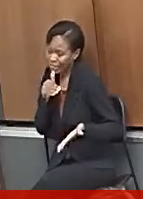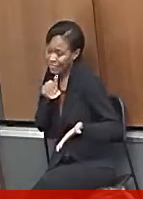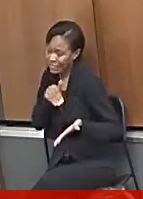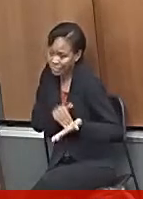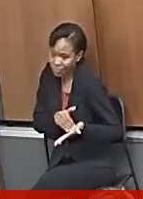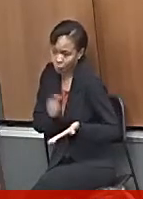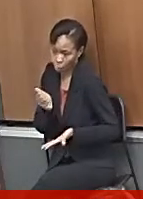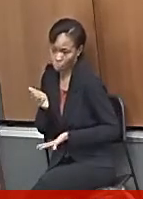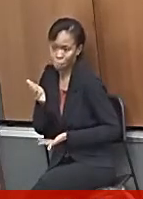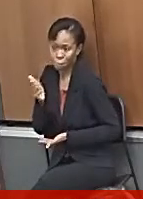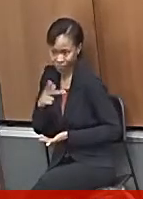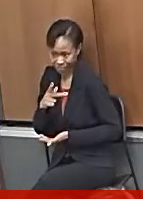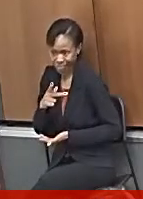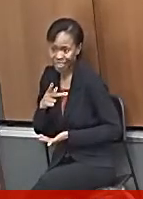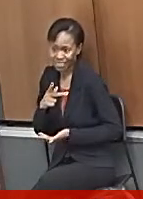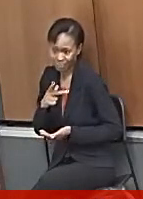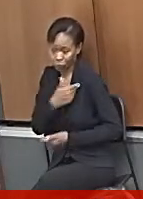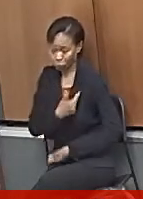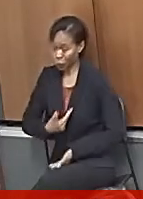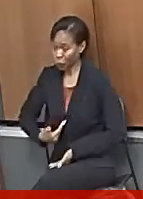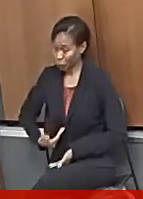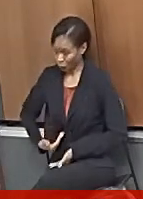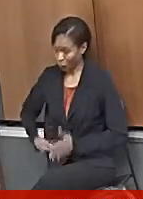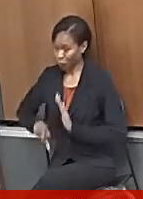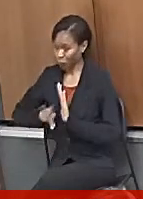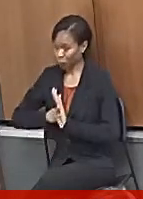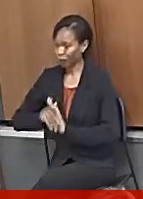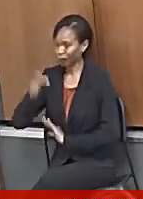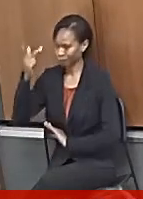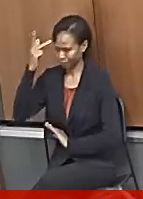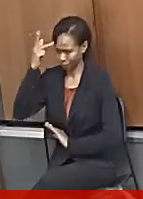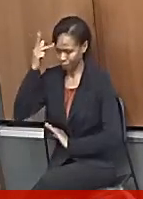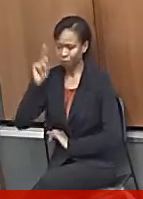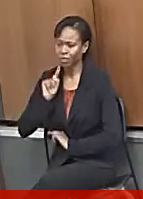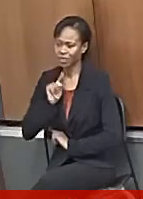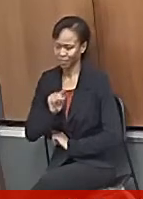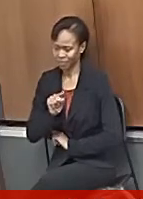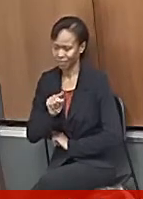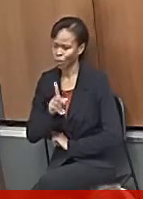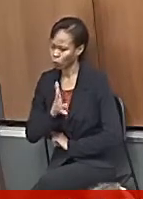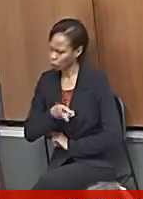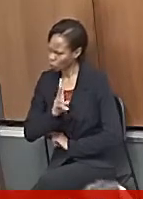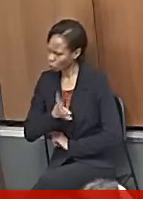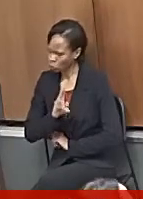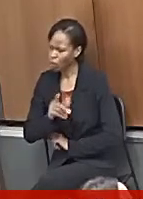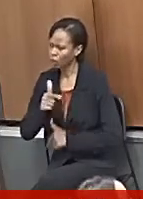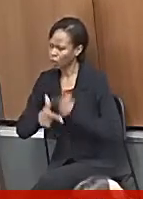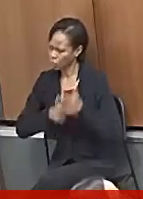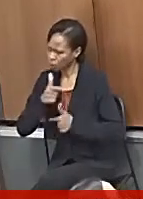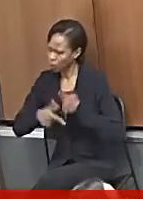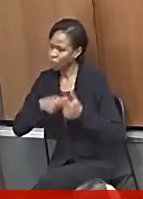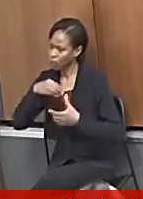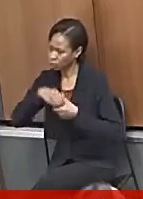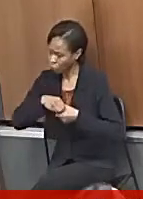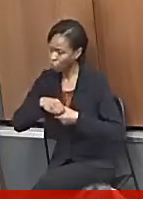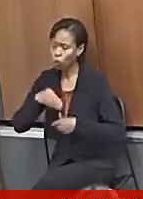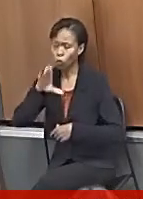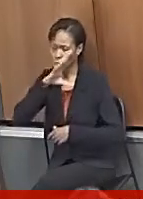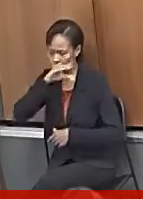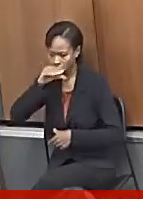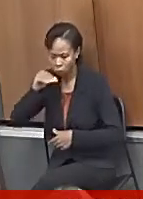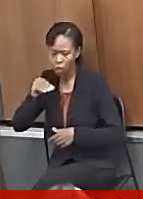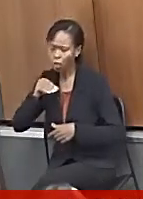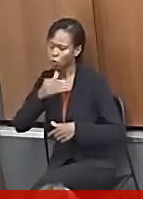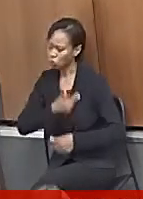pelo estado de são paulo permanecerão no serviço público até